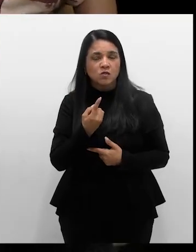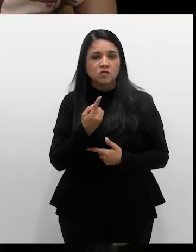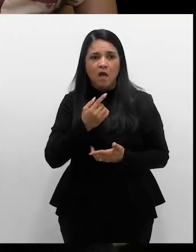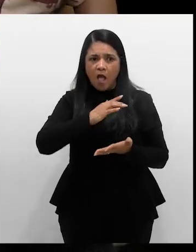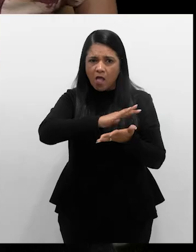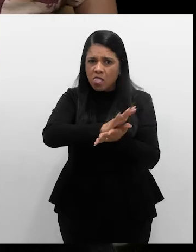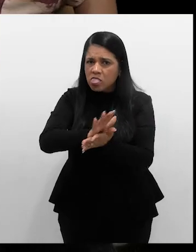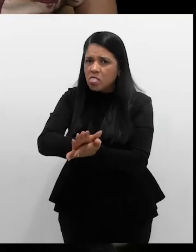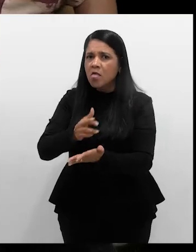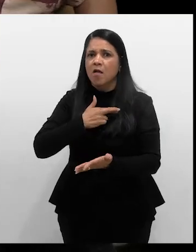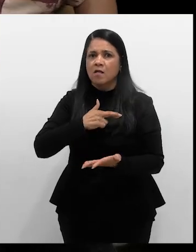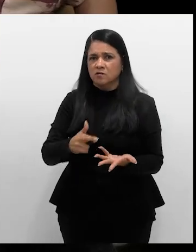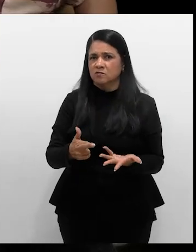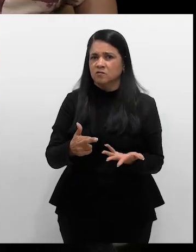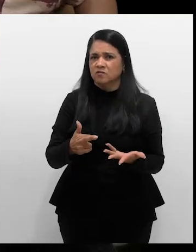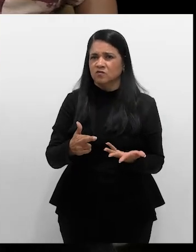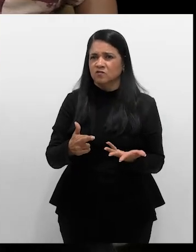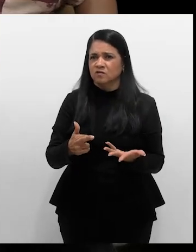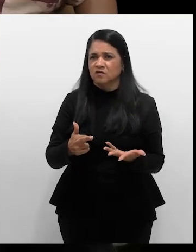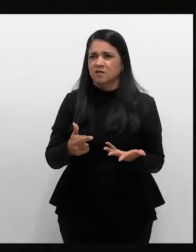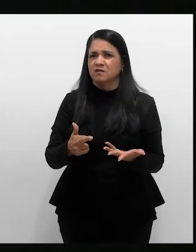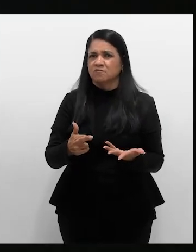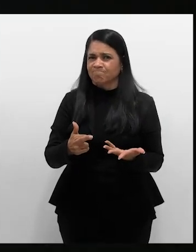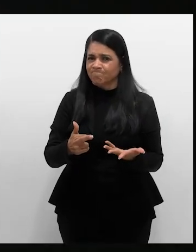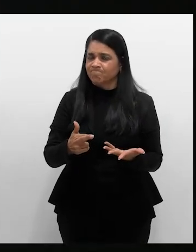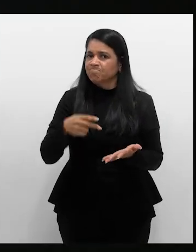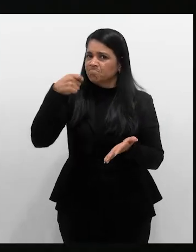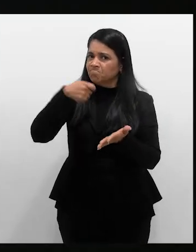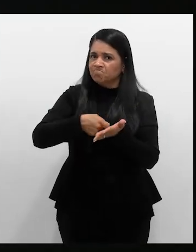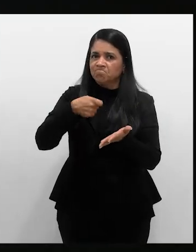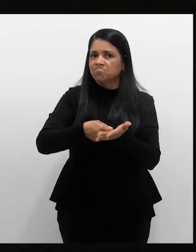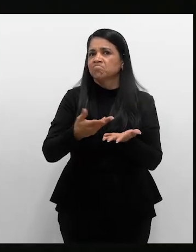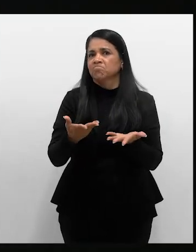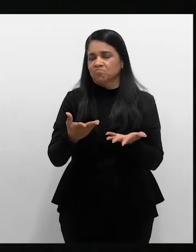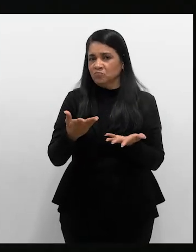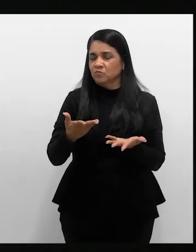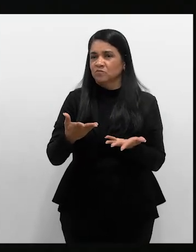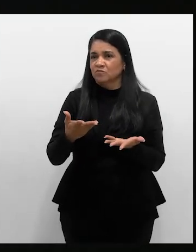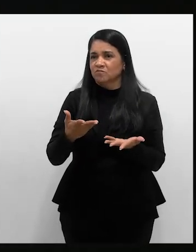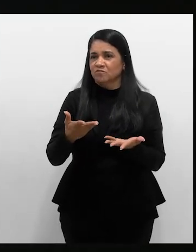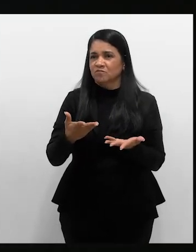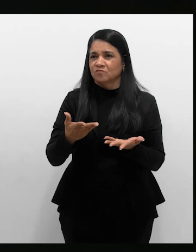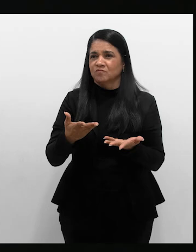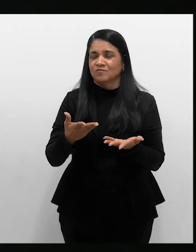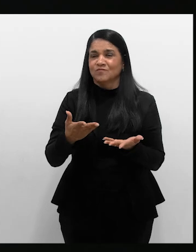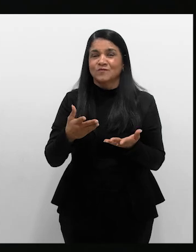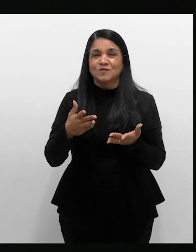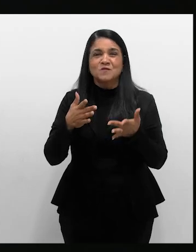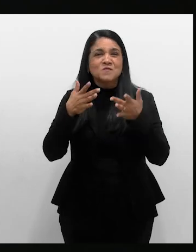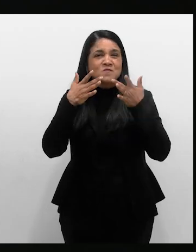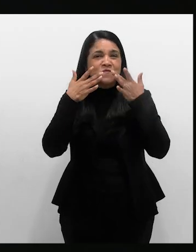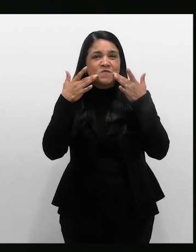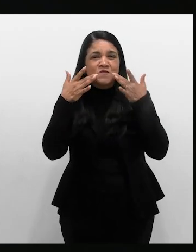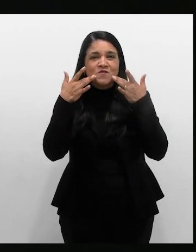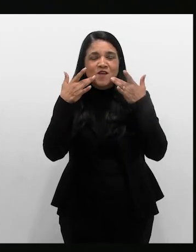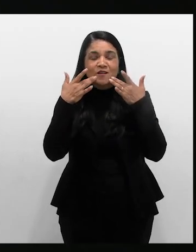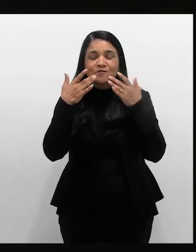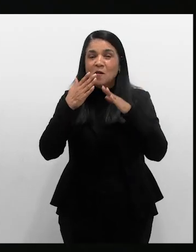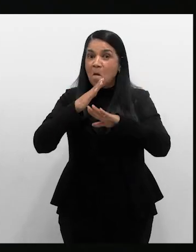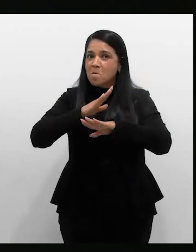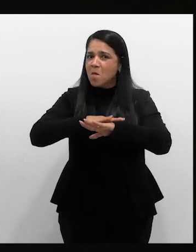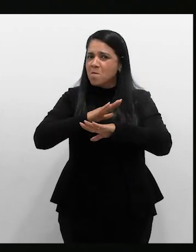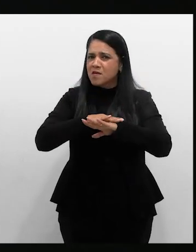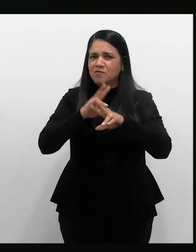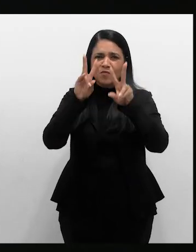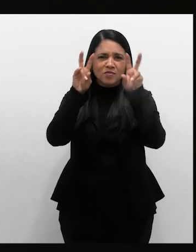estamos vivendo essa questão da intolerância religiosa de uma forma muito acirrada, né? O assunto é esse. Seu espetáculo é mais